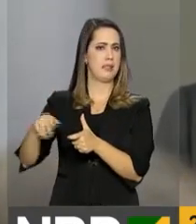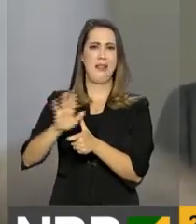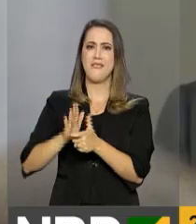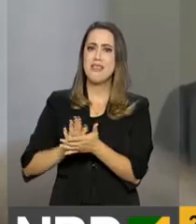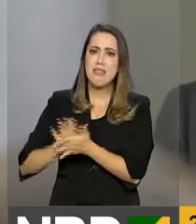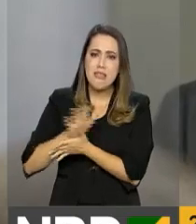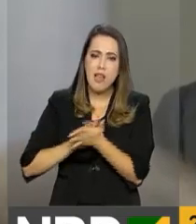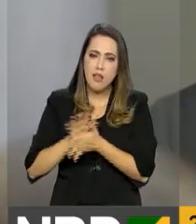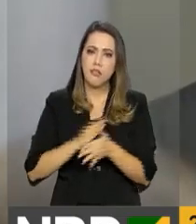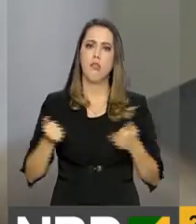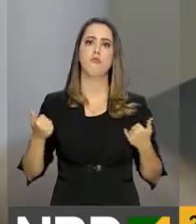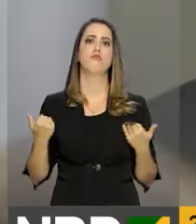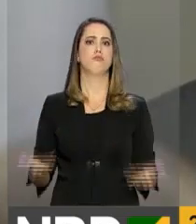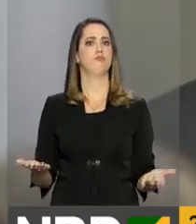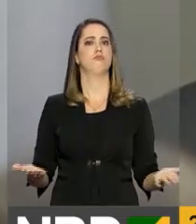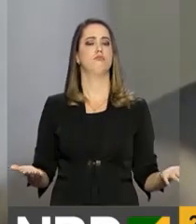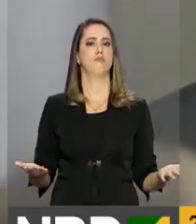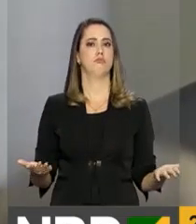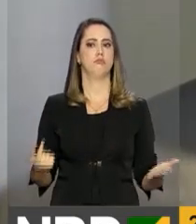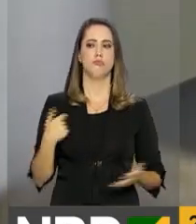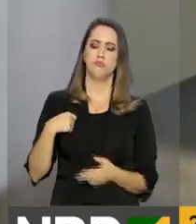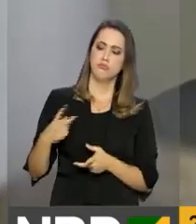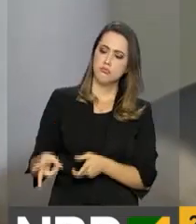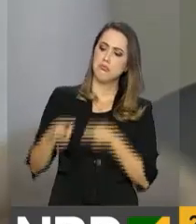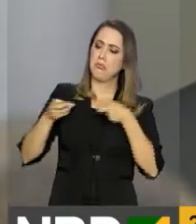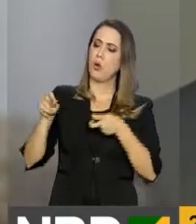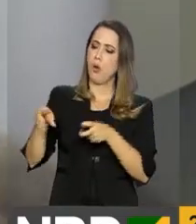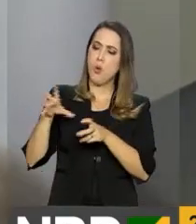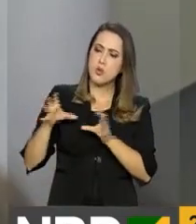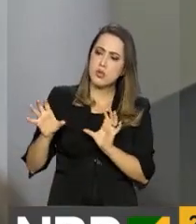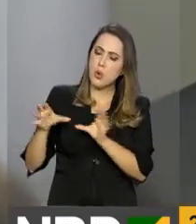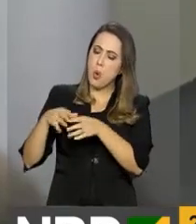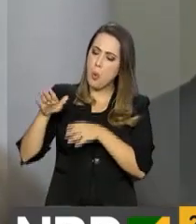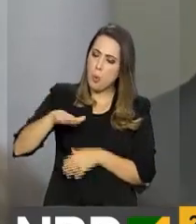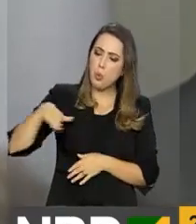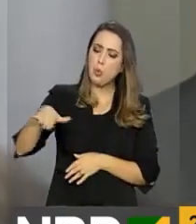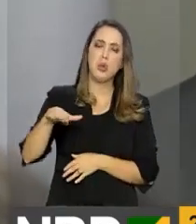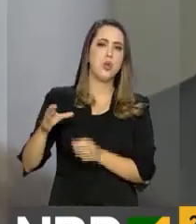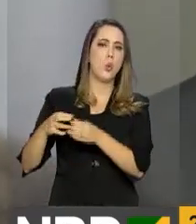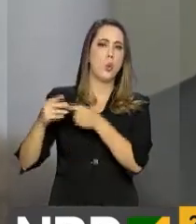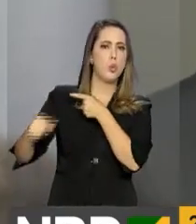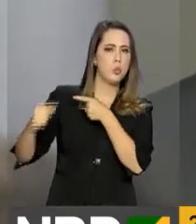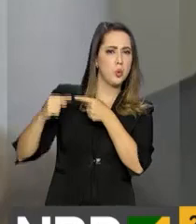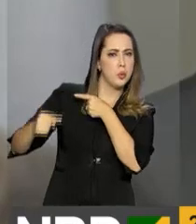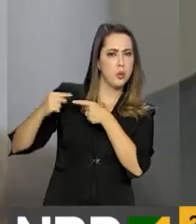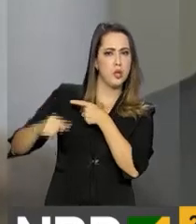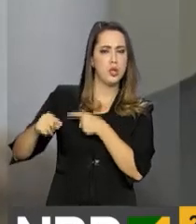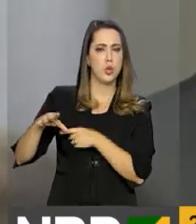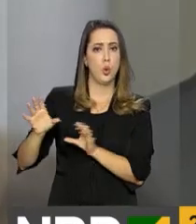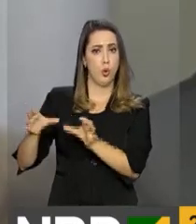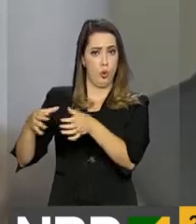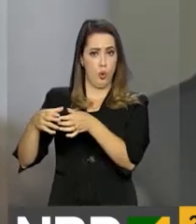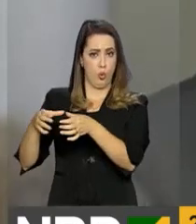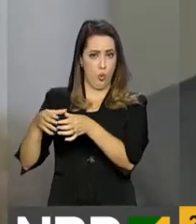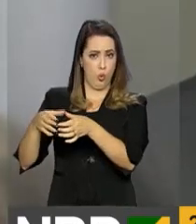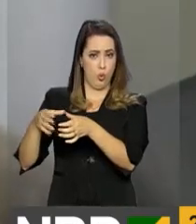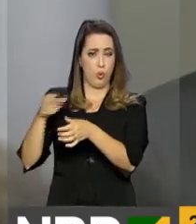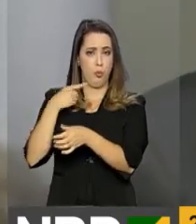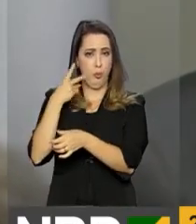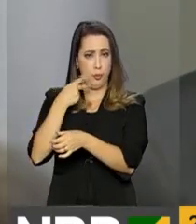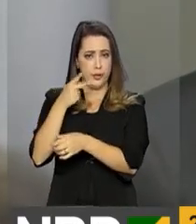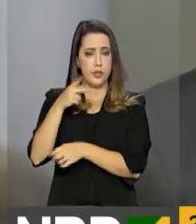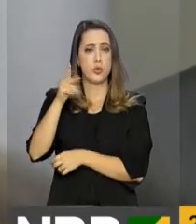nenhuma. Não é? O que causa uma certa perplexidade, porque não é, digamos